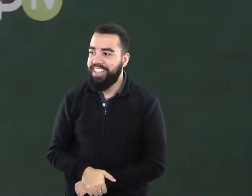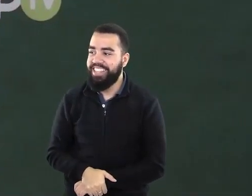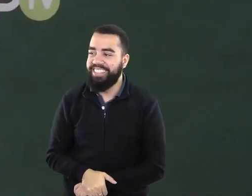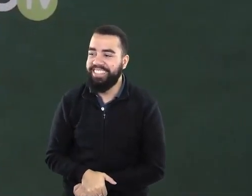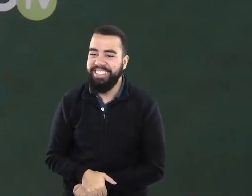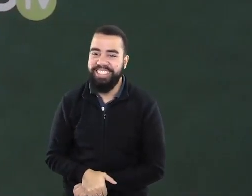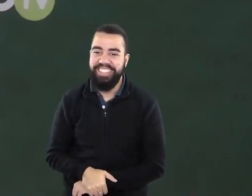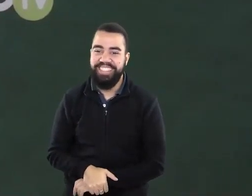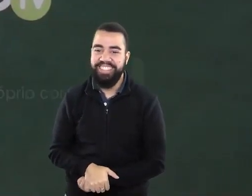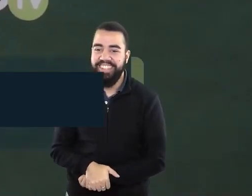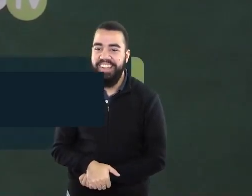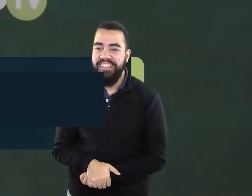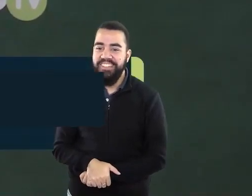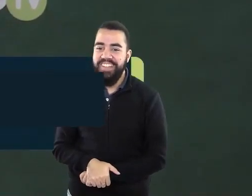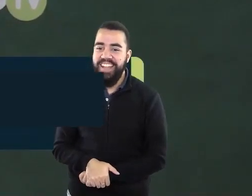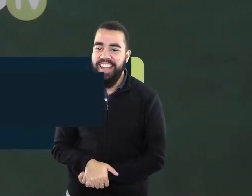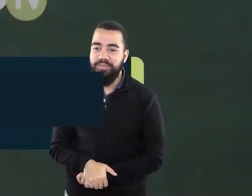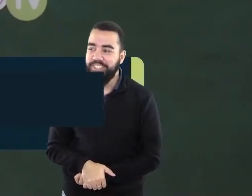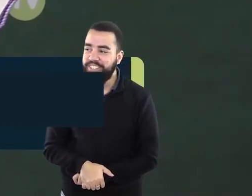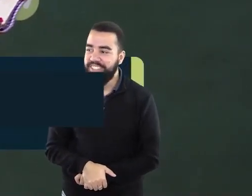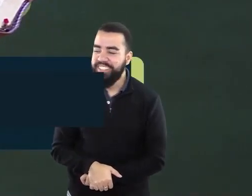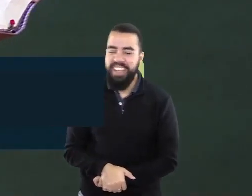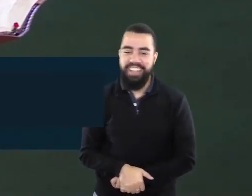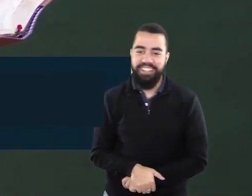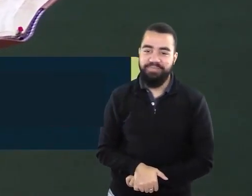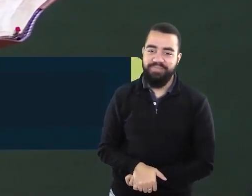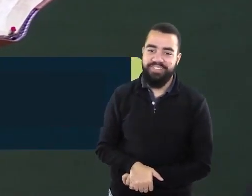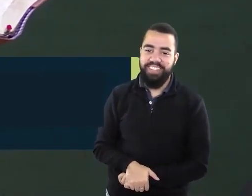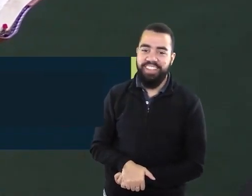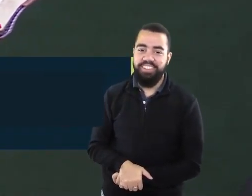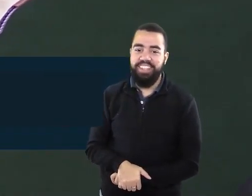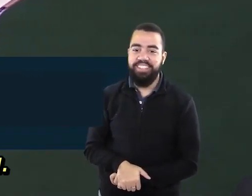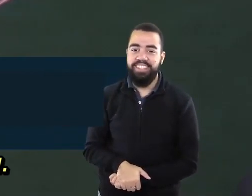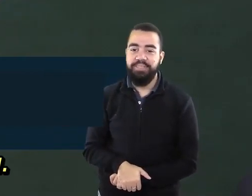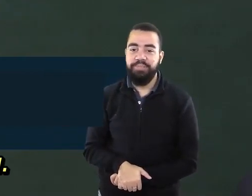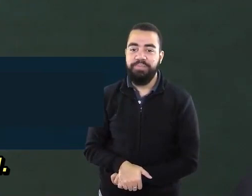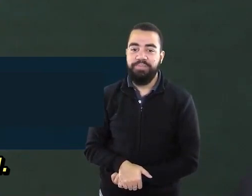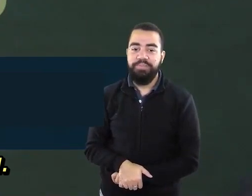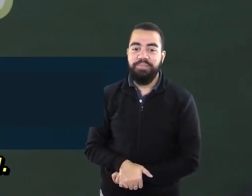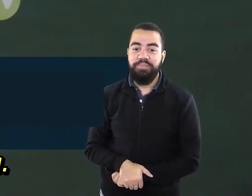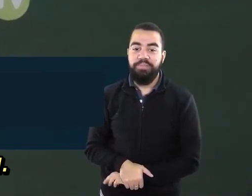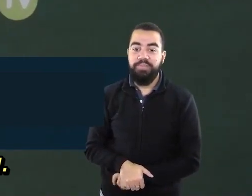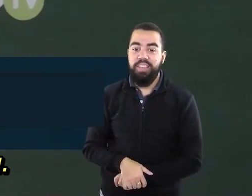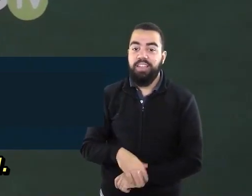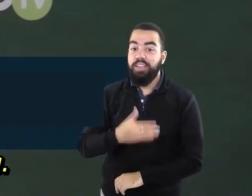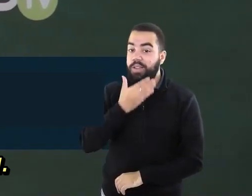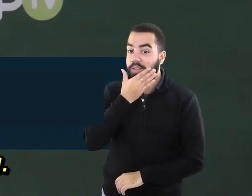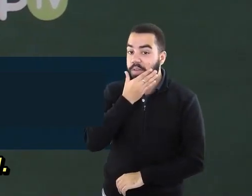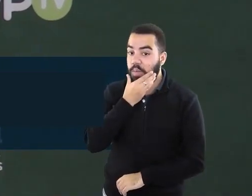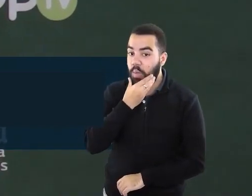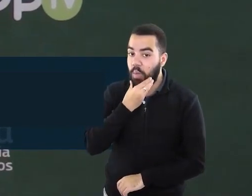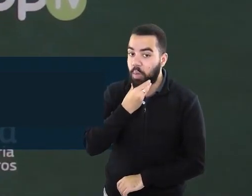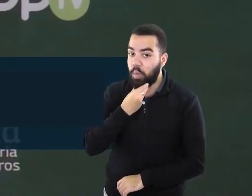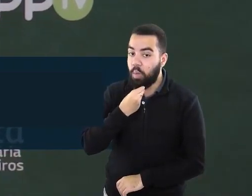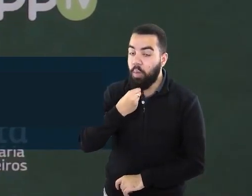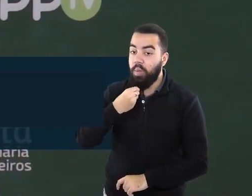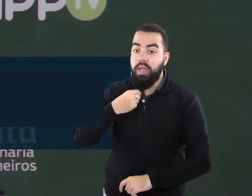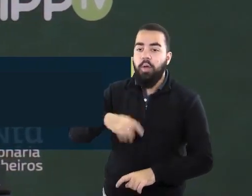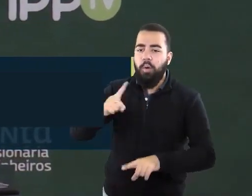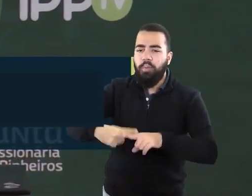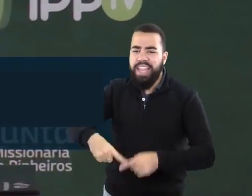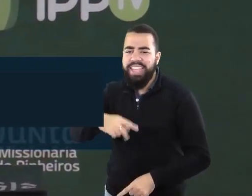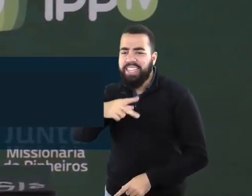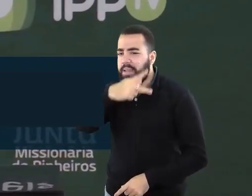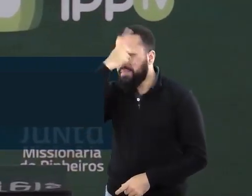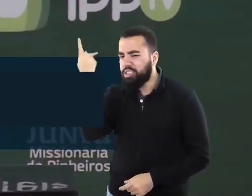e 29. Assim também os maridos devem amar sua mulher como o próprio corpo. Quem ama sua esposa, a si mesmo se ama. Porque ninguém